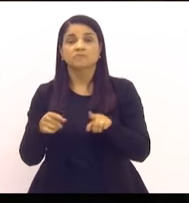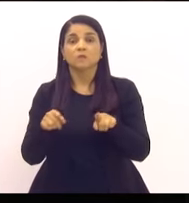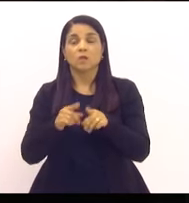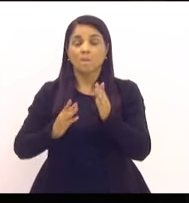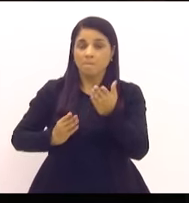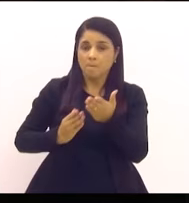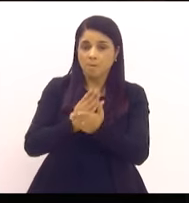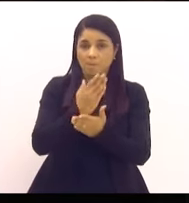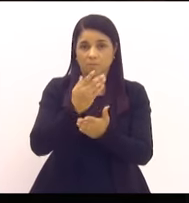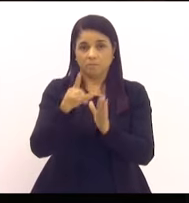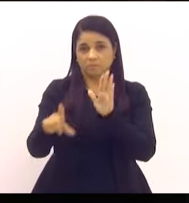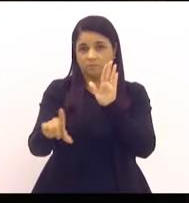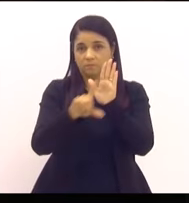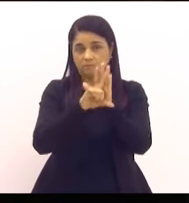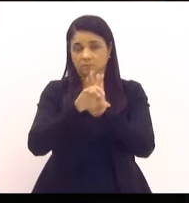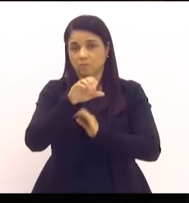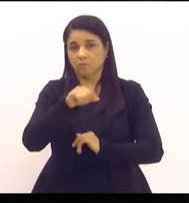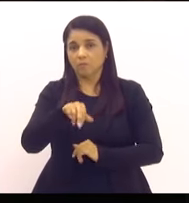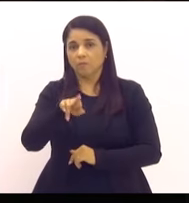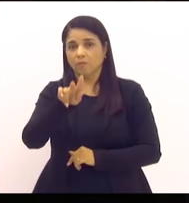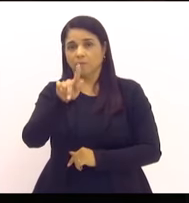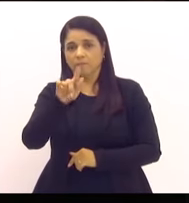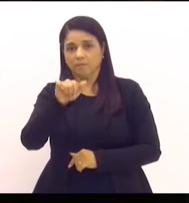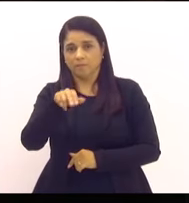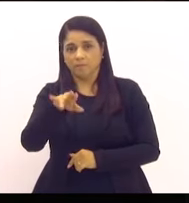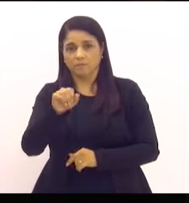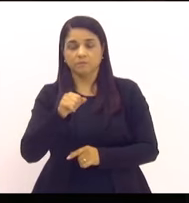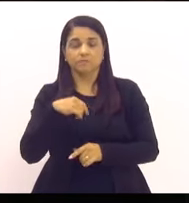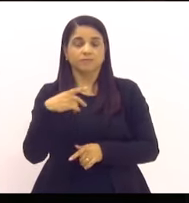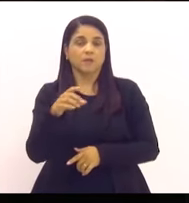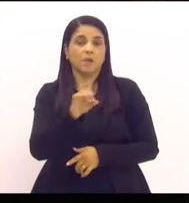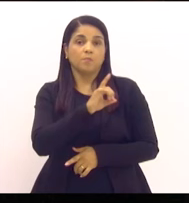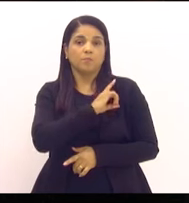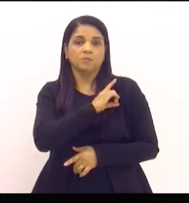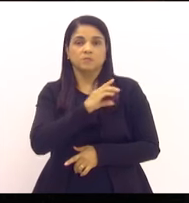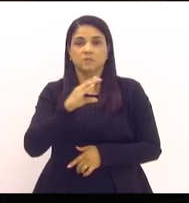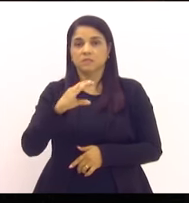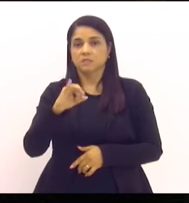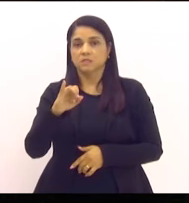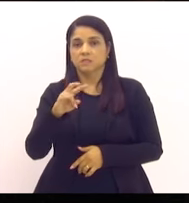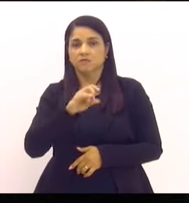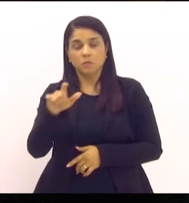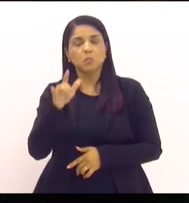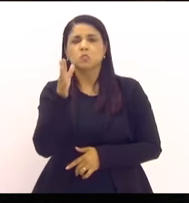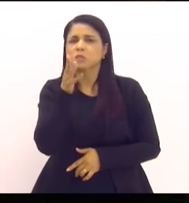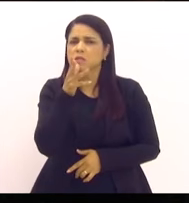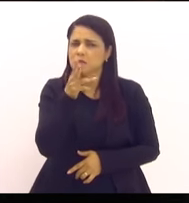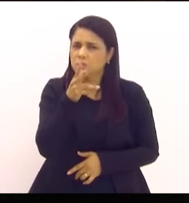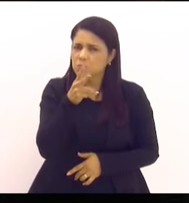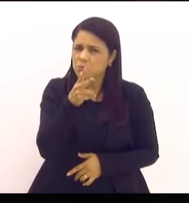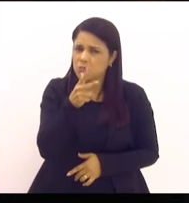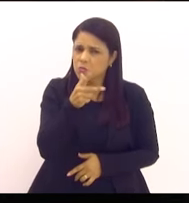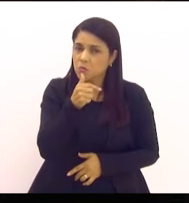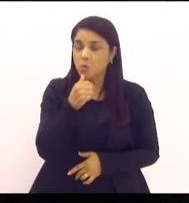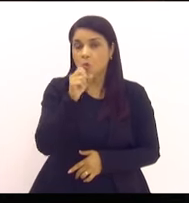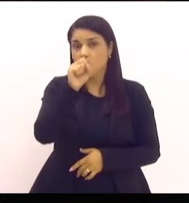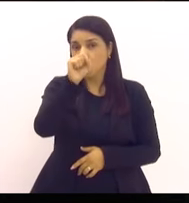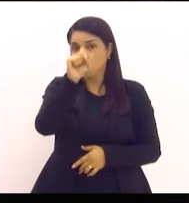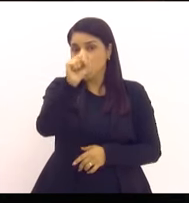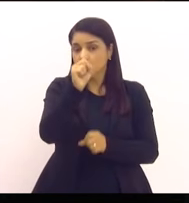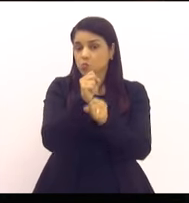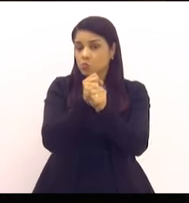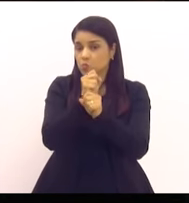lei orgânica para a Polícia Civil. Demorou. Eu esperei